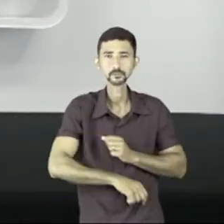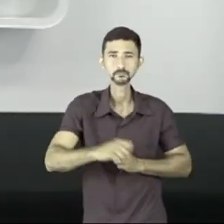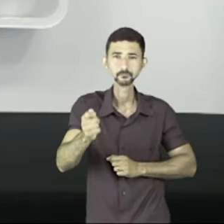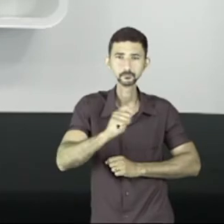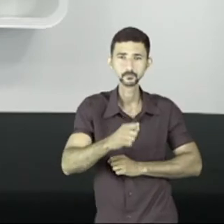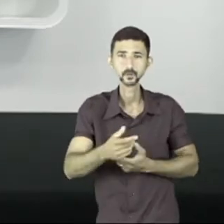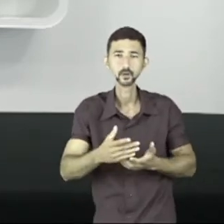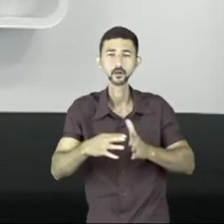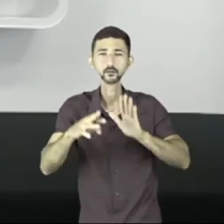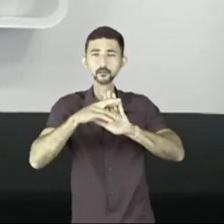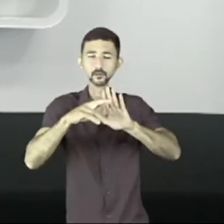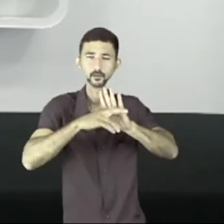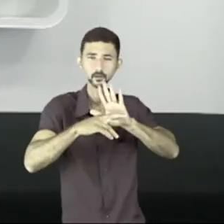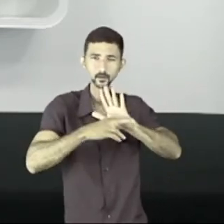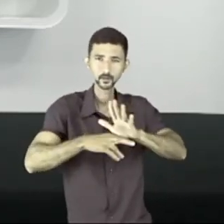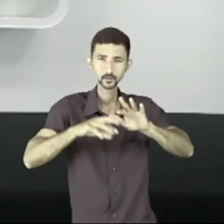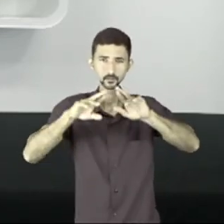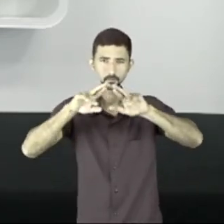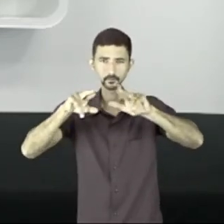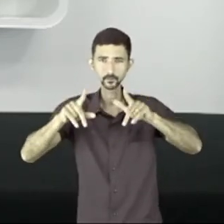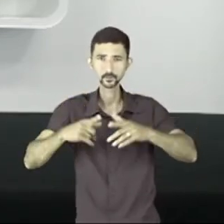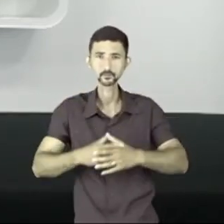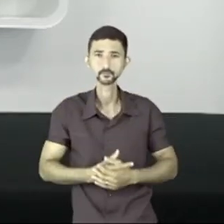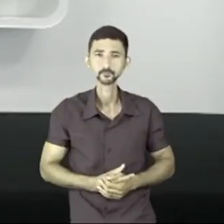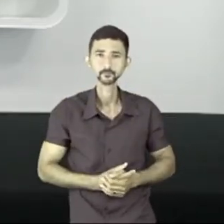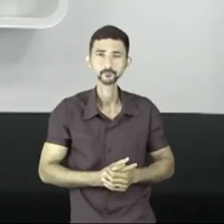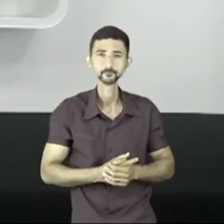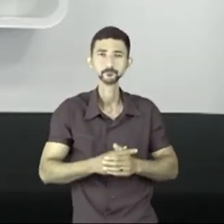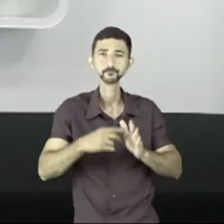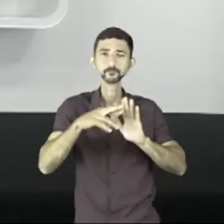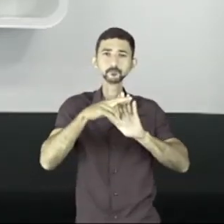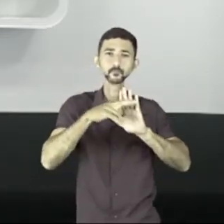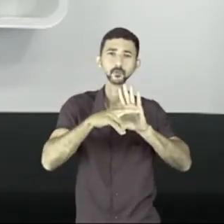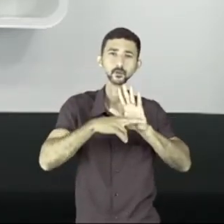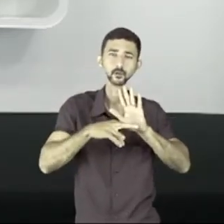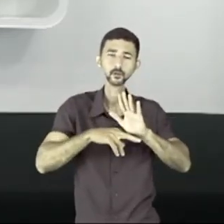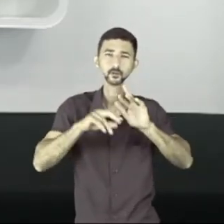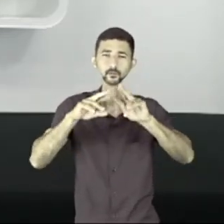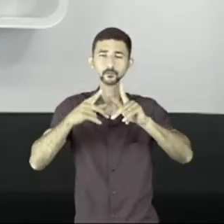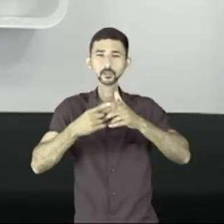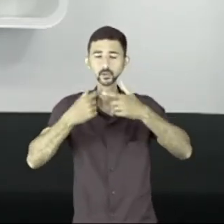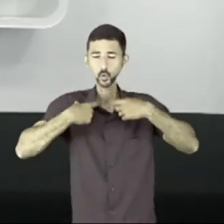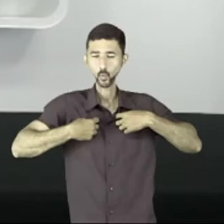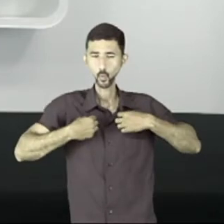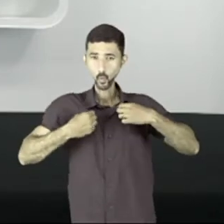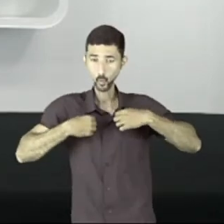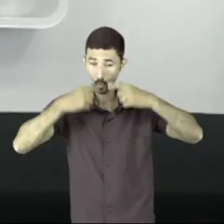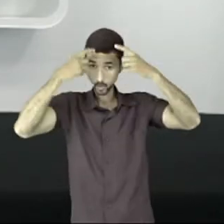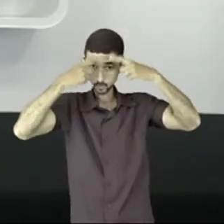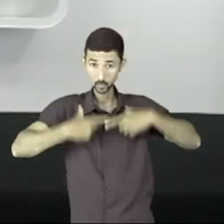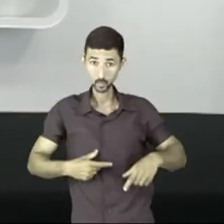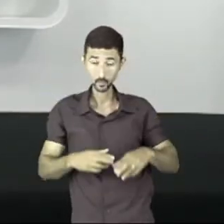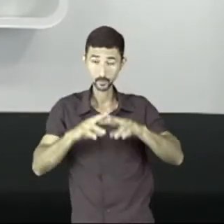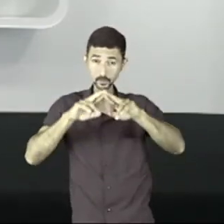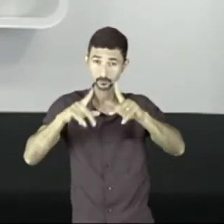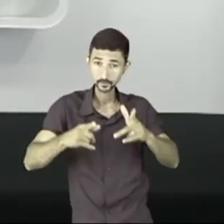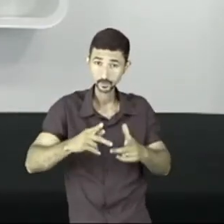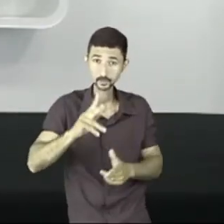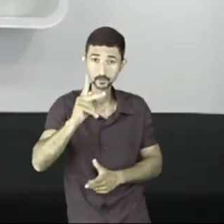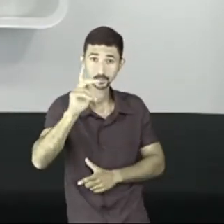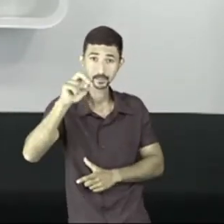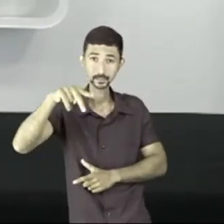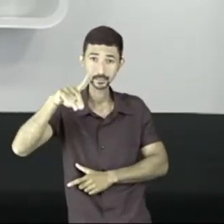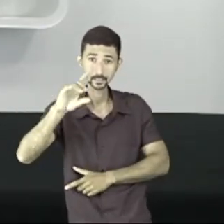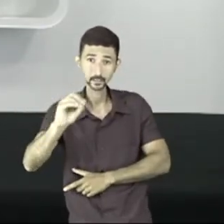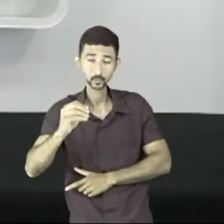ter regras diferentes, tá? Regras, até a própria vestimenta é diferente, como a gente viu lá no Kendo e